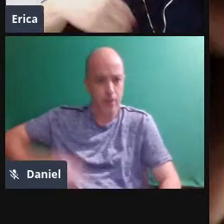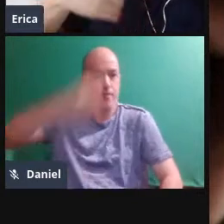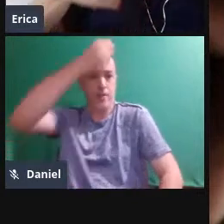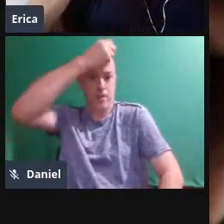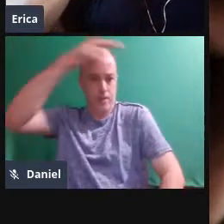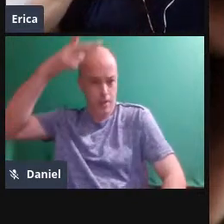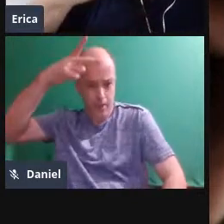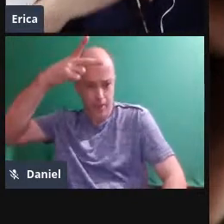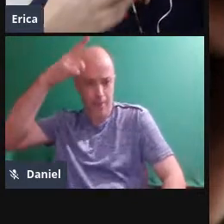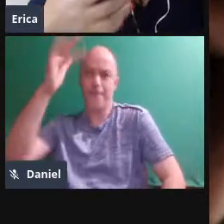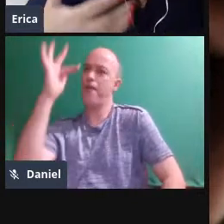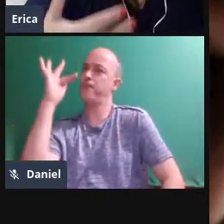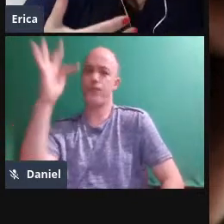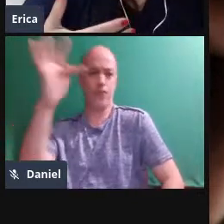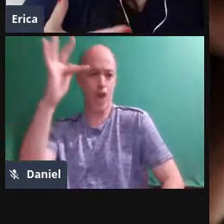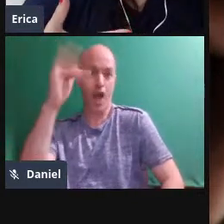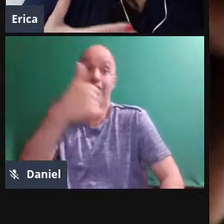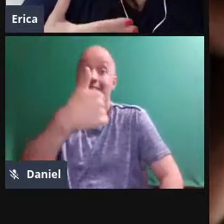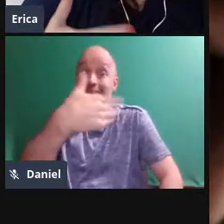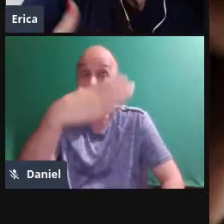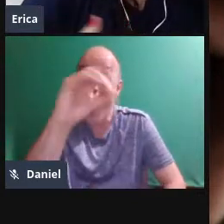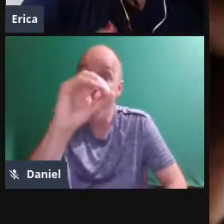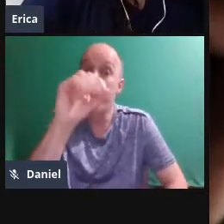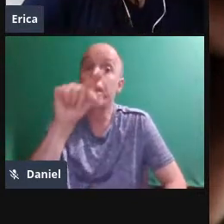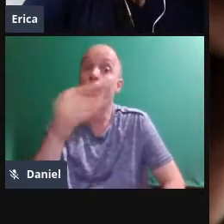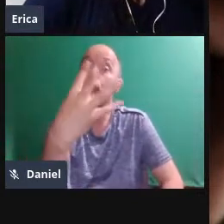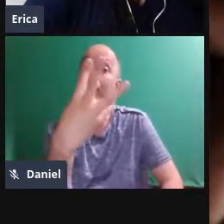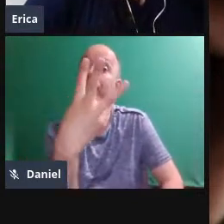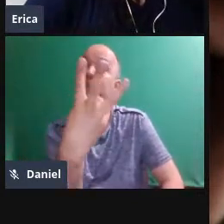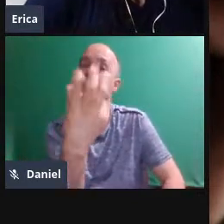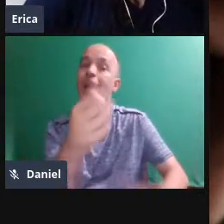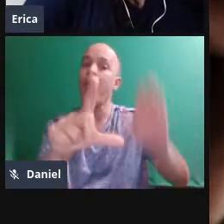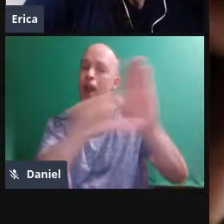surda, também a questão do